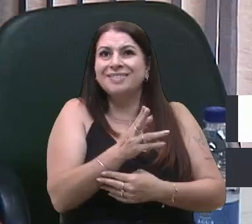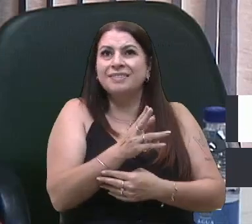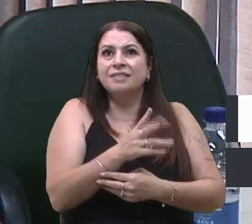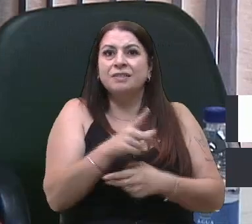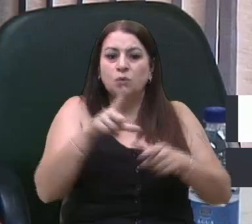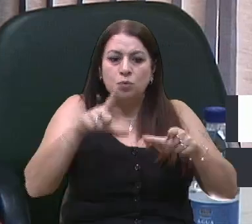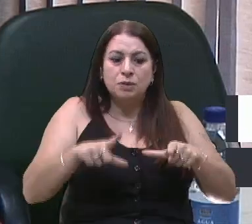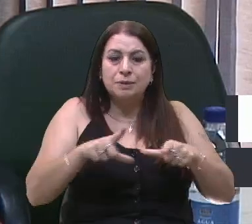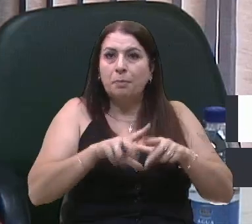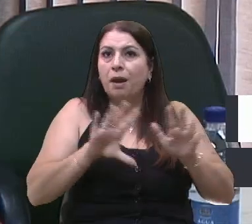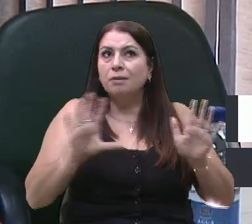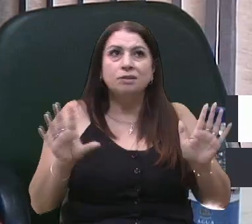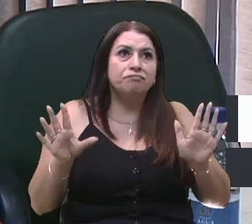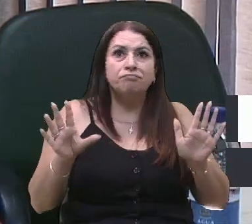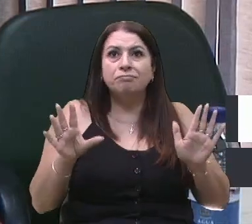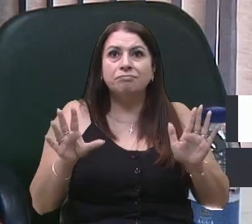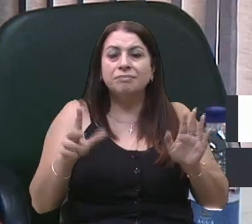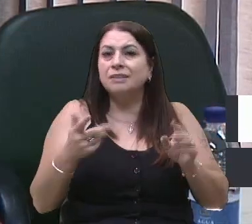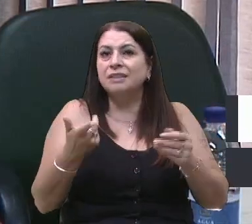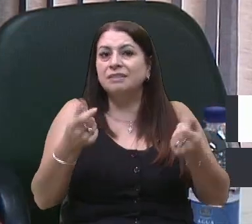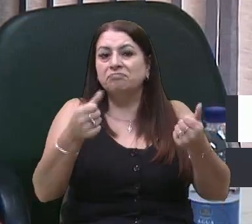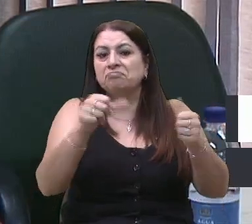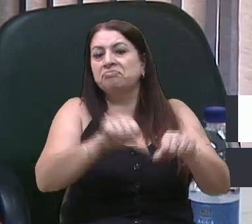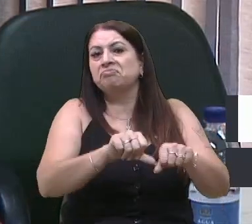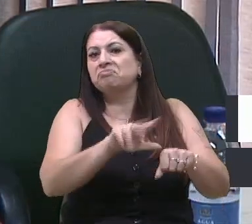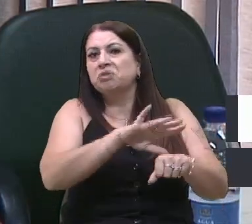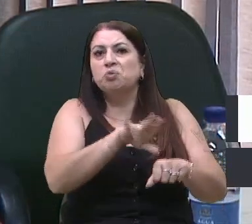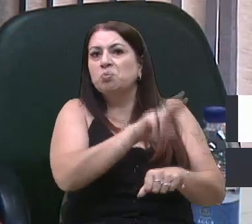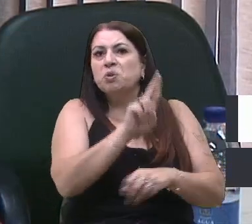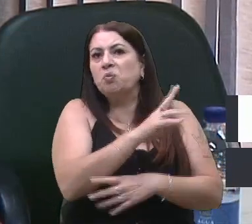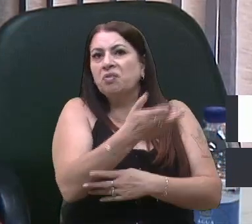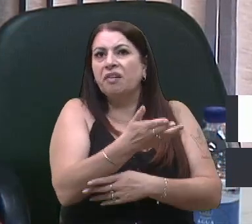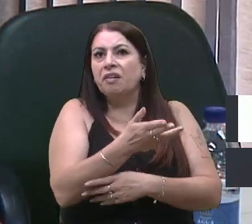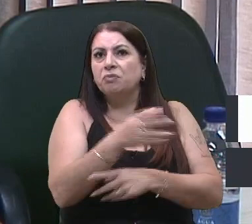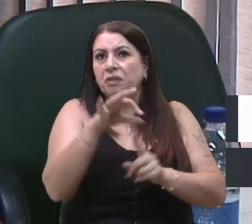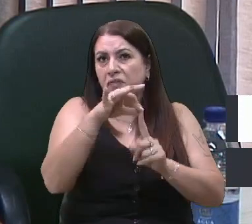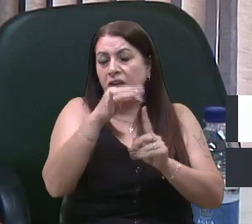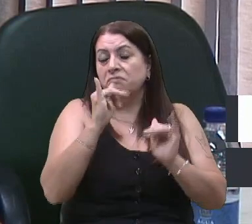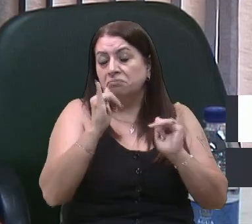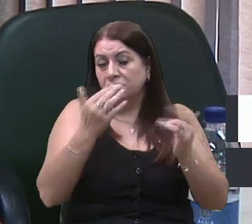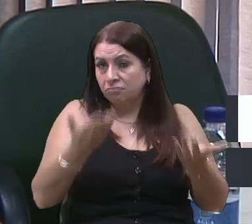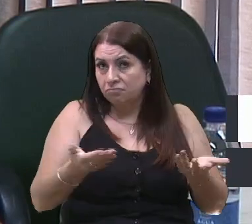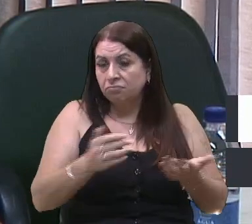espaços totalmente defasados com relação às paradas de ônibus. Então,